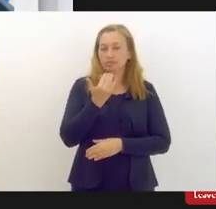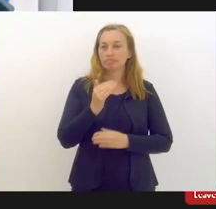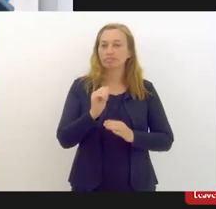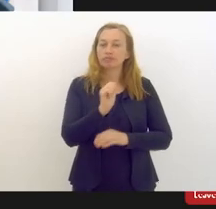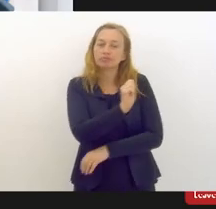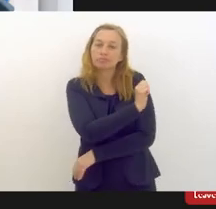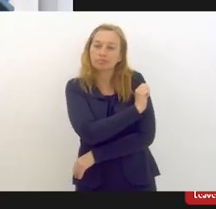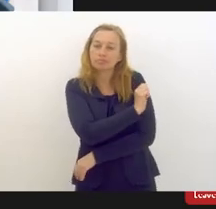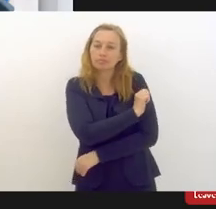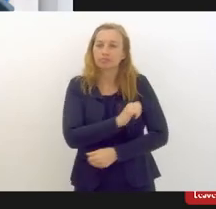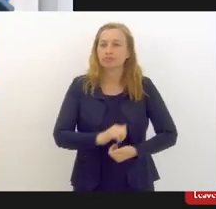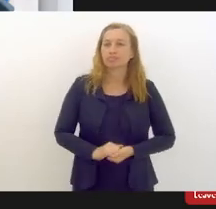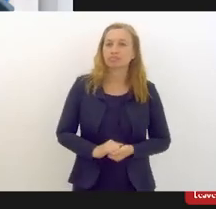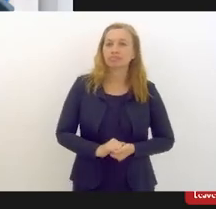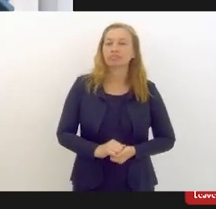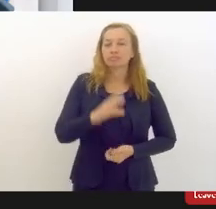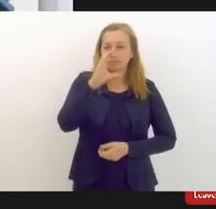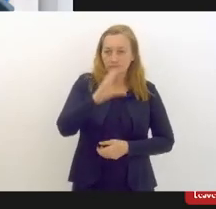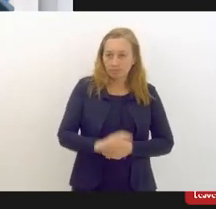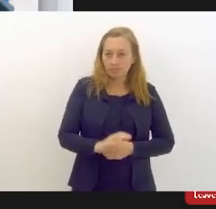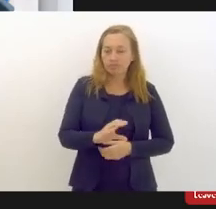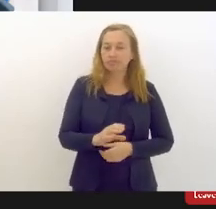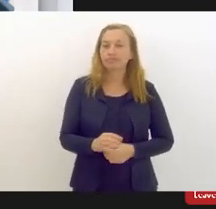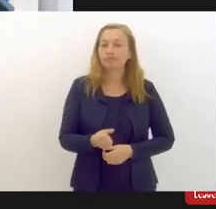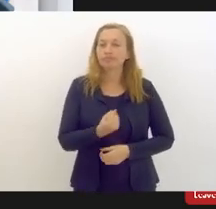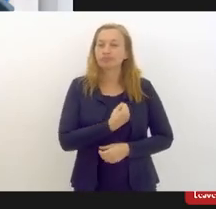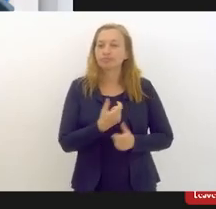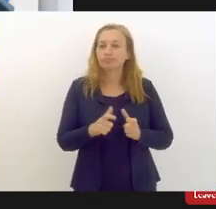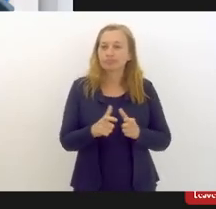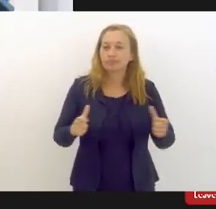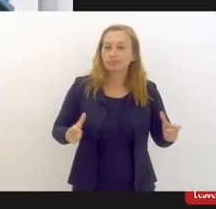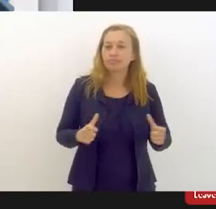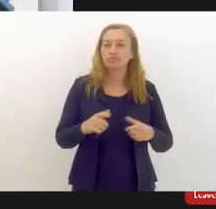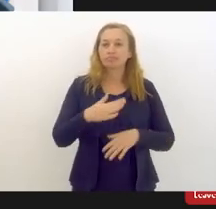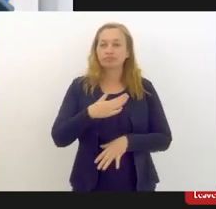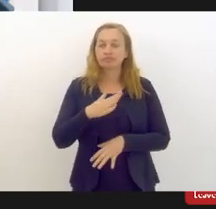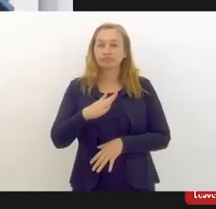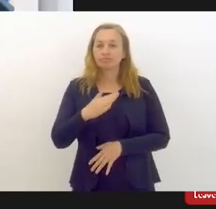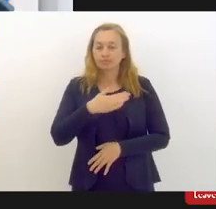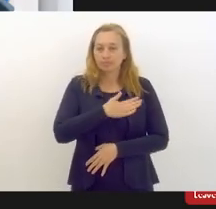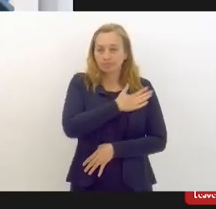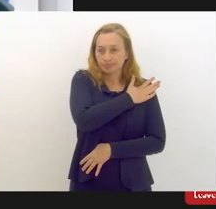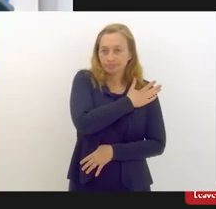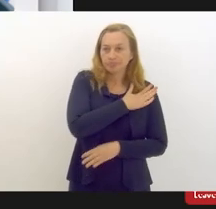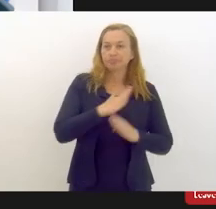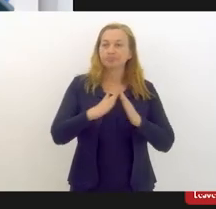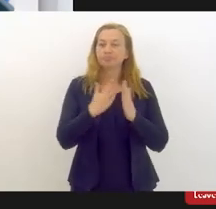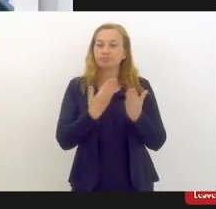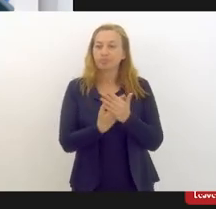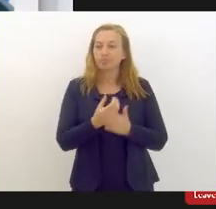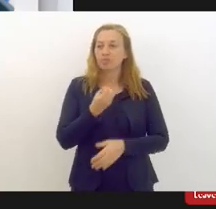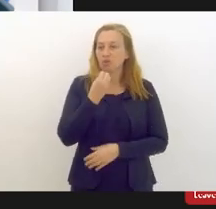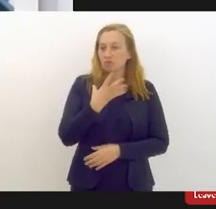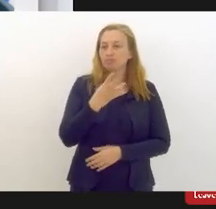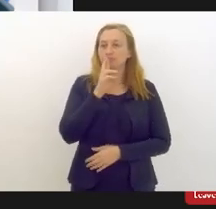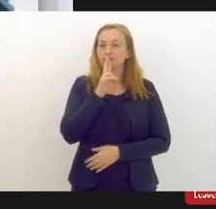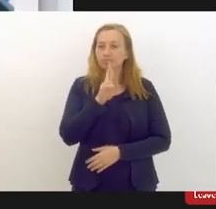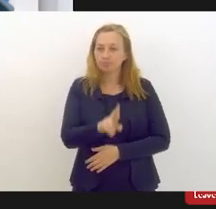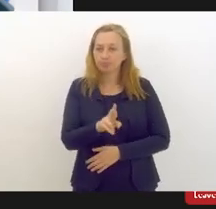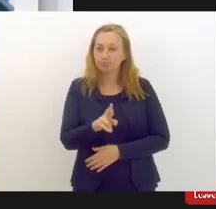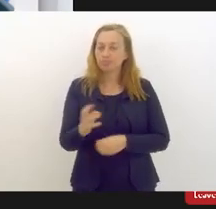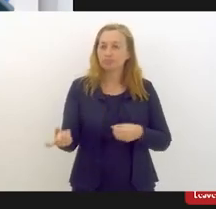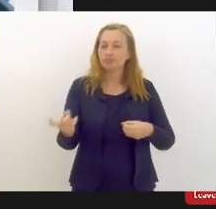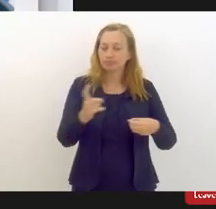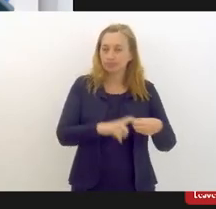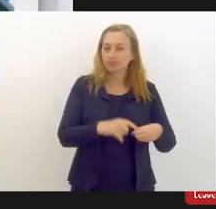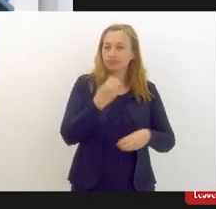Cidadania, a gente continua com uma demanda em relação às escolas civil-militares e temos bons resultados, um retorno